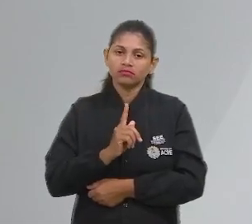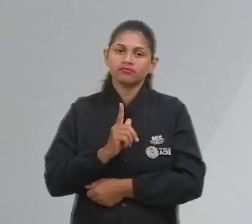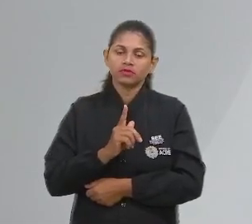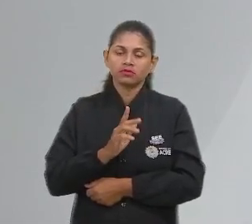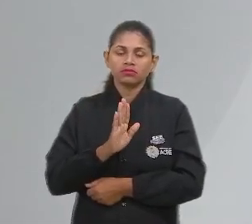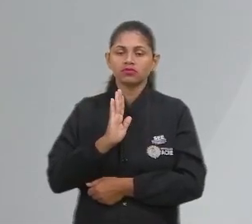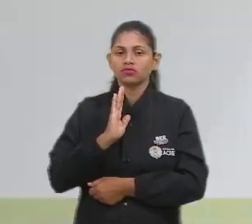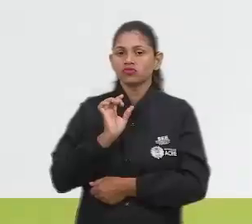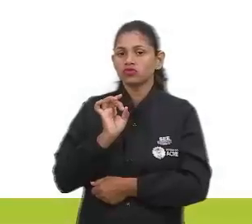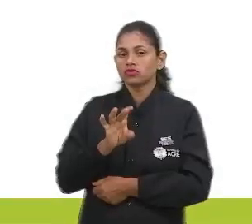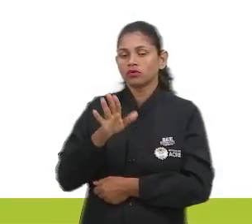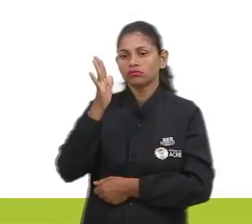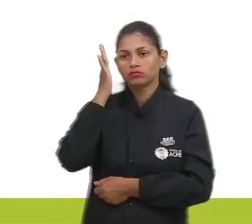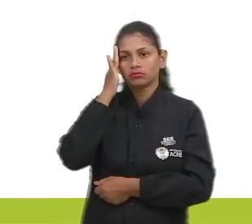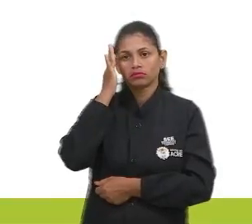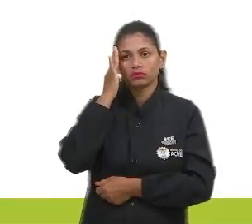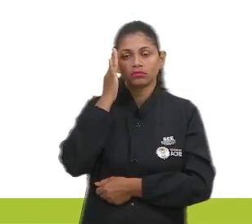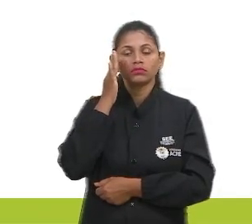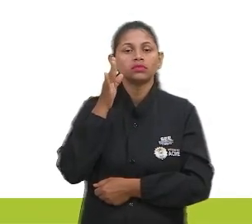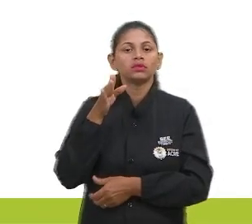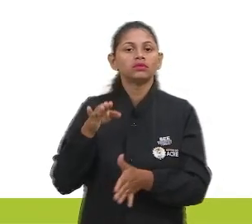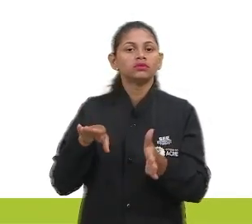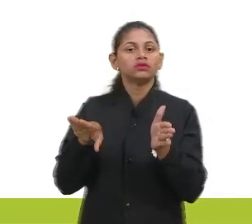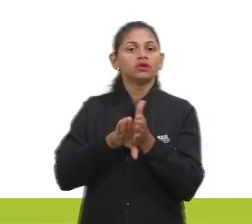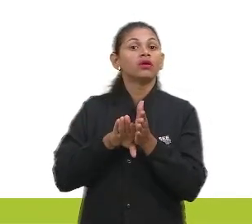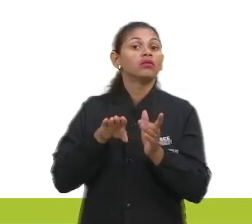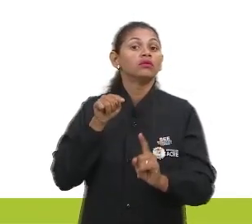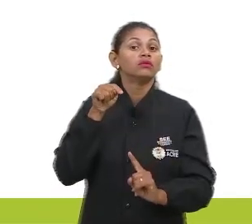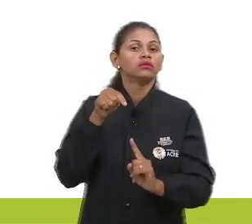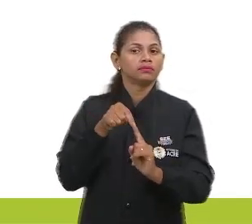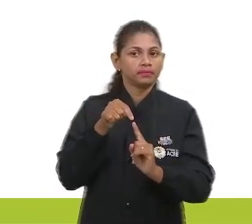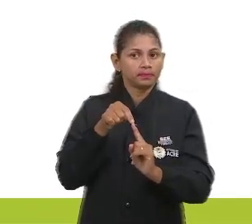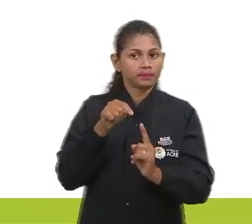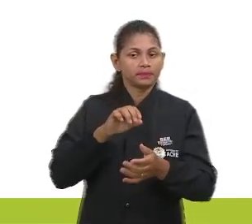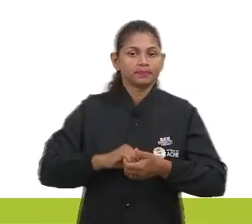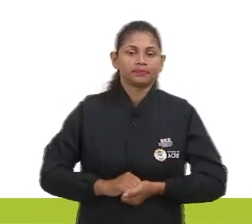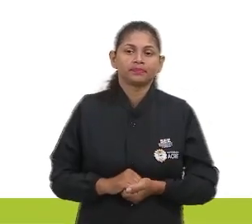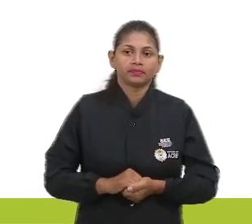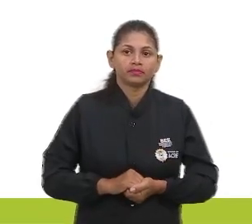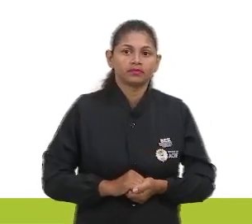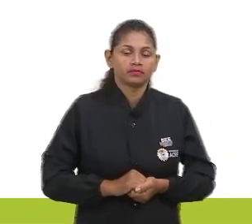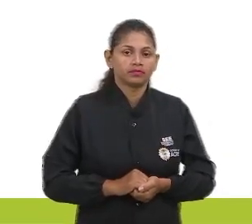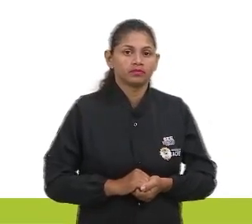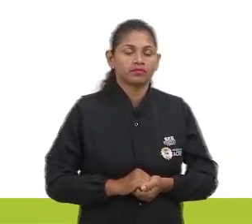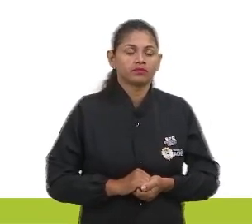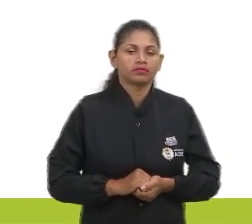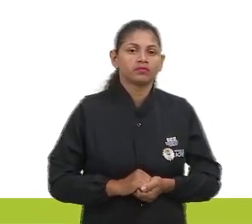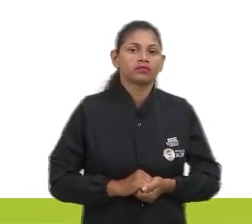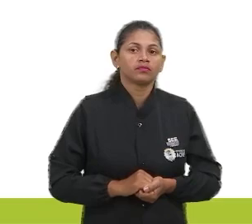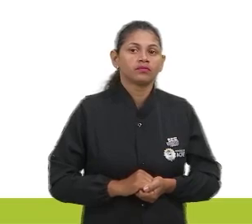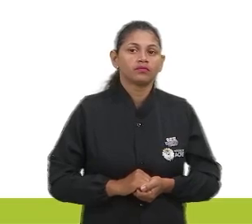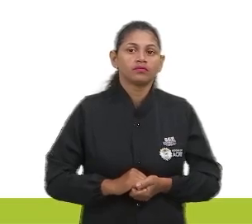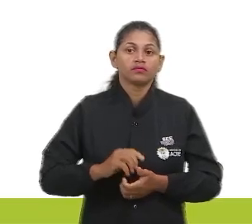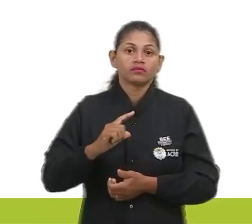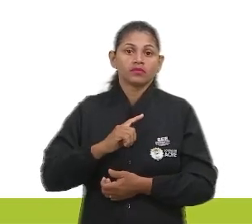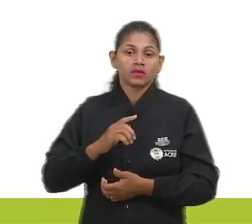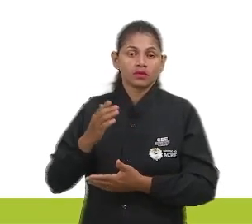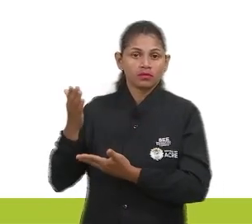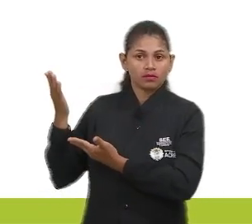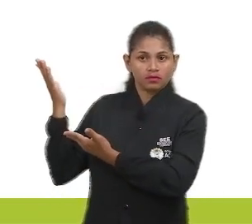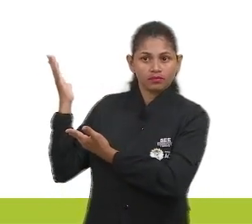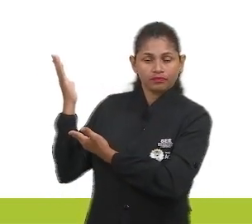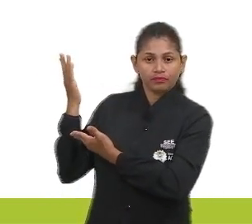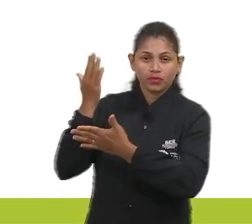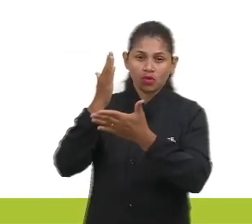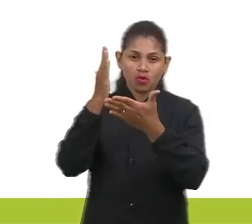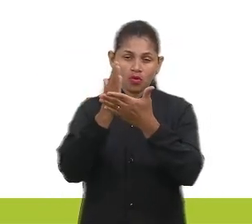certo? Continuando aqui, a gente tem, como a gente tem pouco tempo, aí eu trouxe aqui